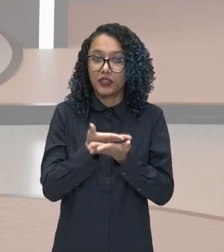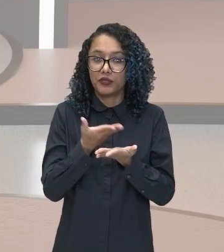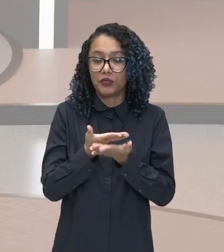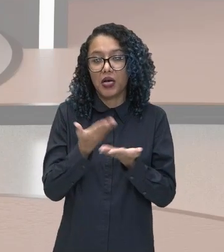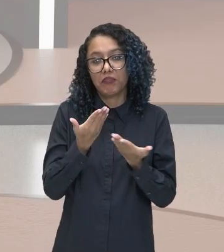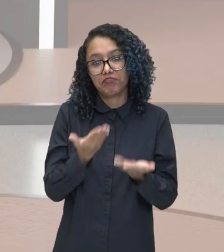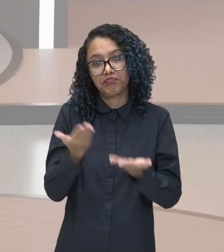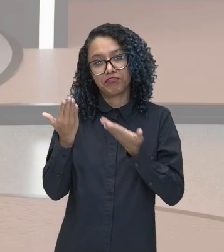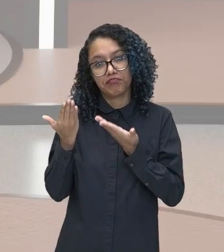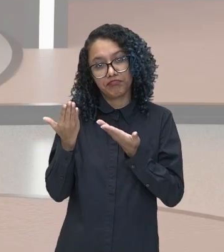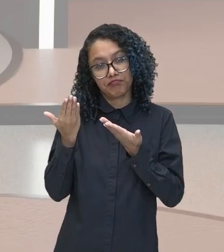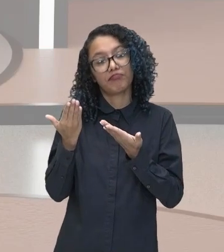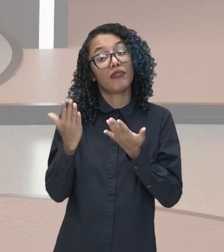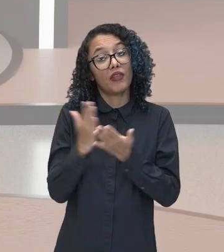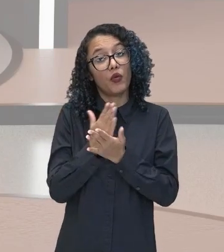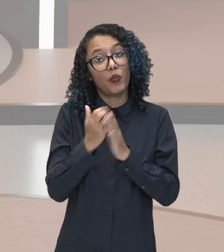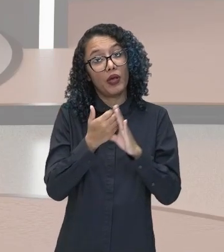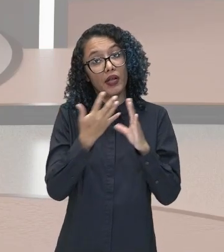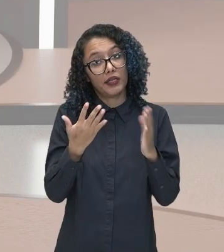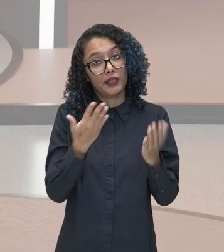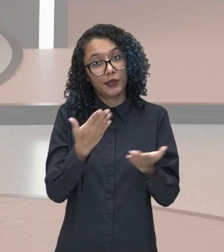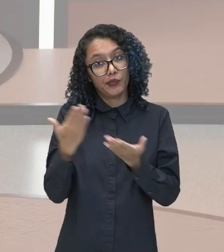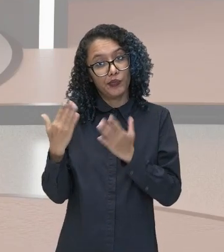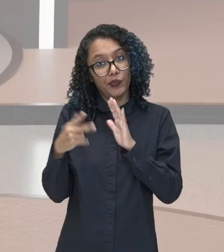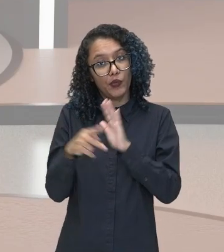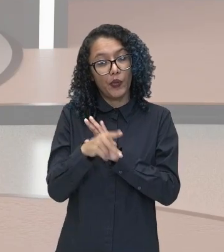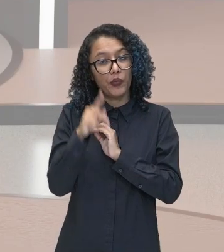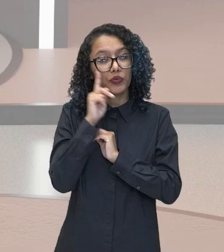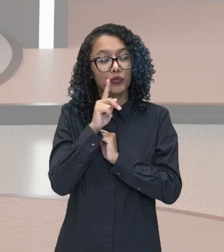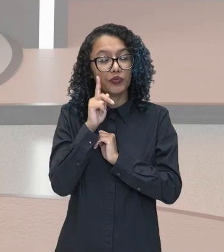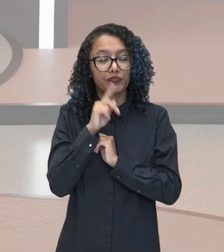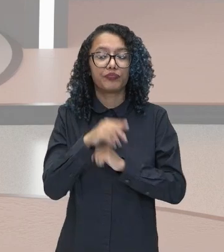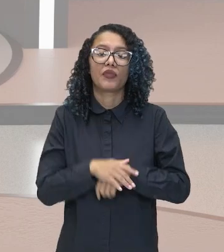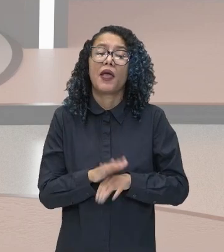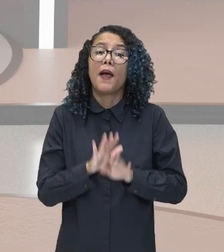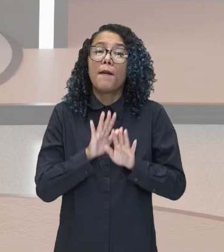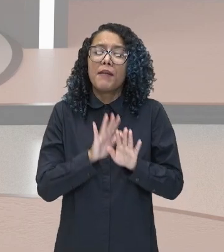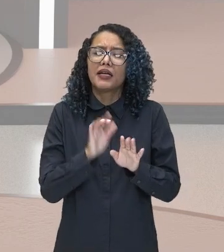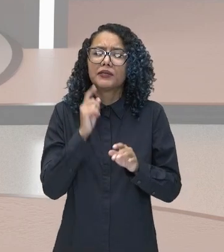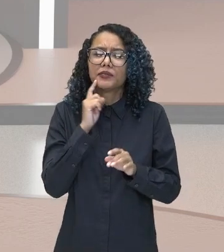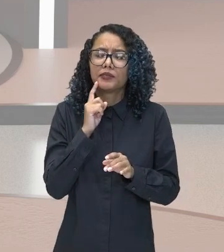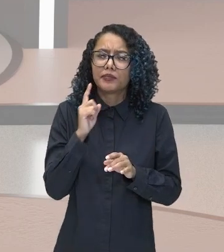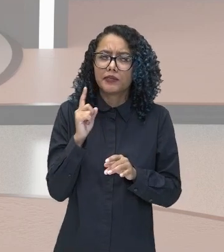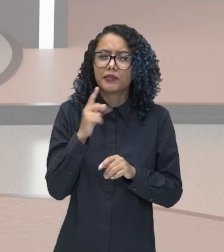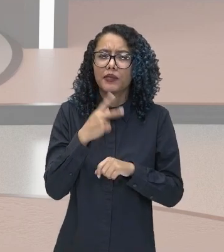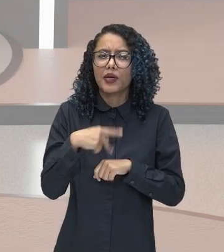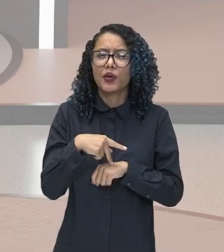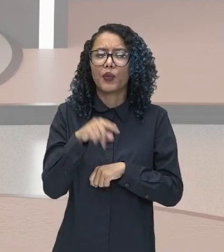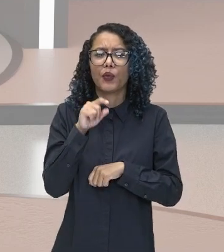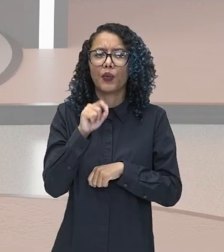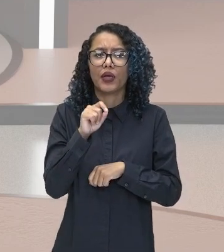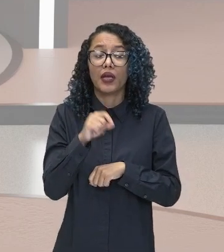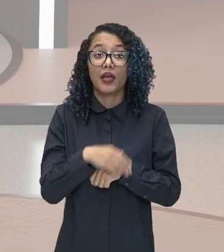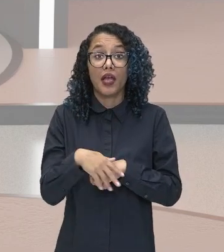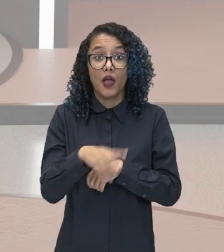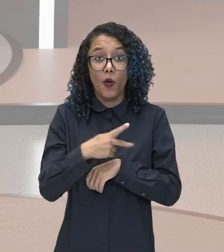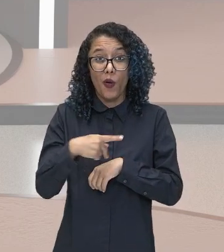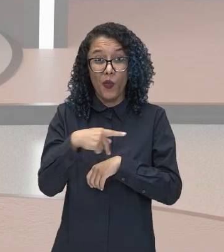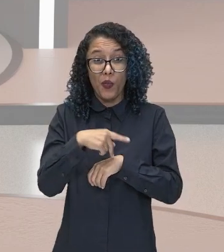estas características, tá? Agora, os Estados Unidos, gente, vai ser a maior